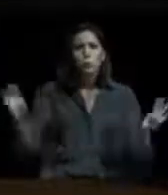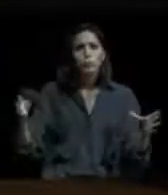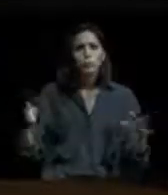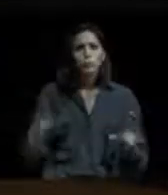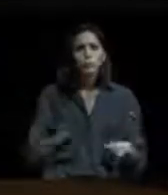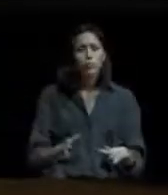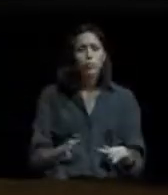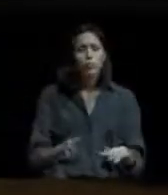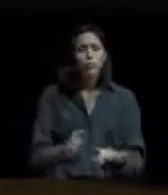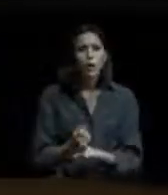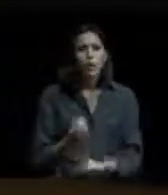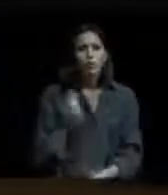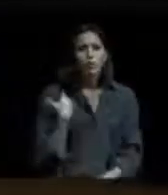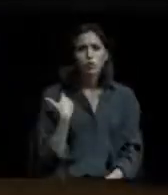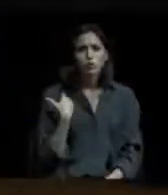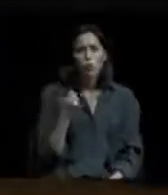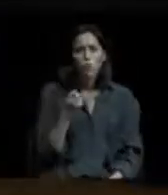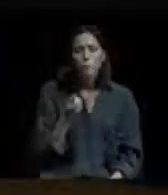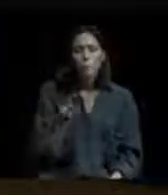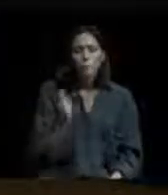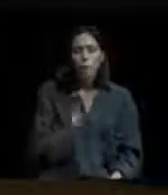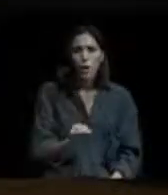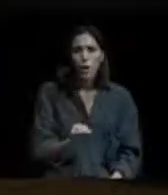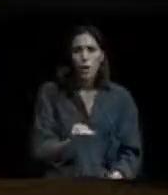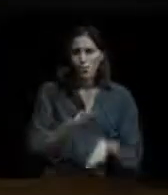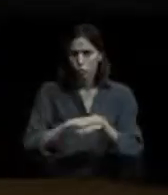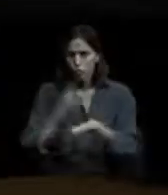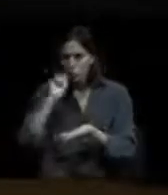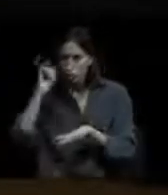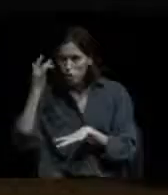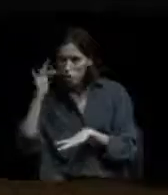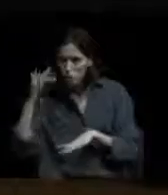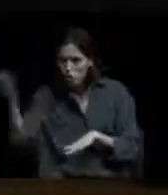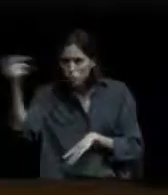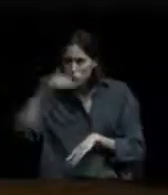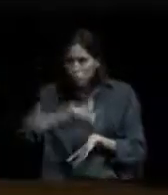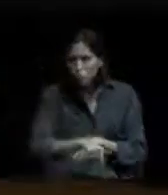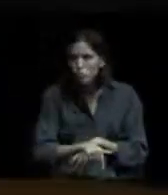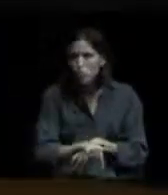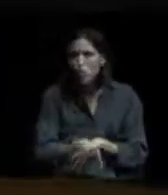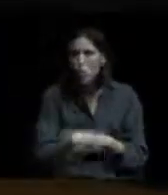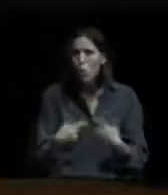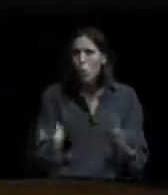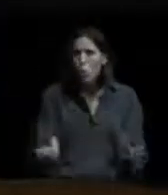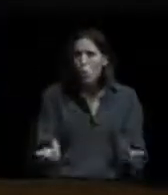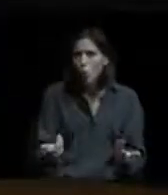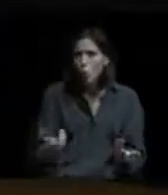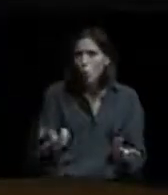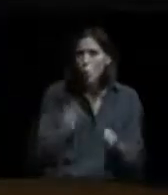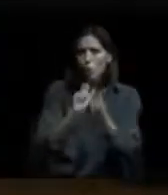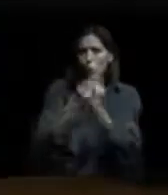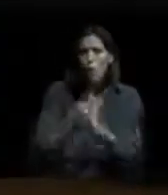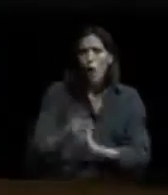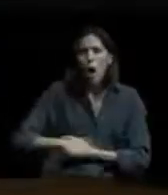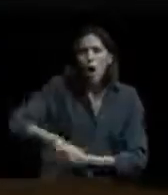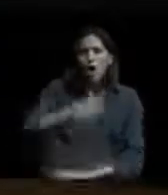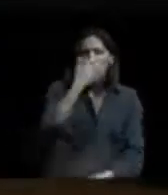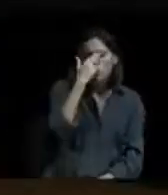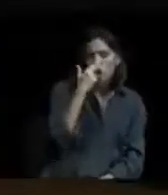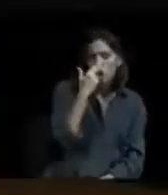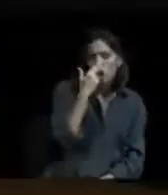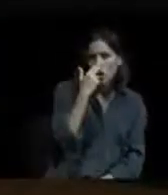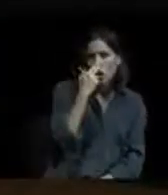porque só recentemente começou a recuperar alguma? Não terá sido à custa de estrangeiros que vieram viver para a cidade? A gentrificação dos bairros históricos e a